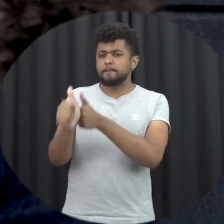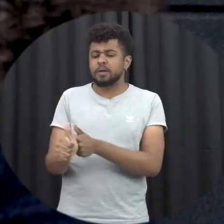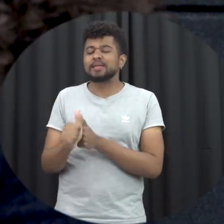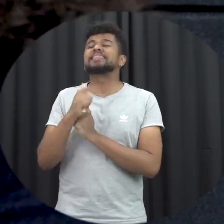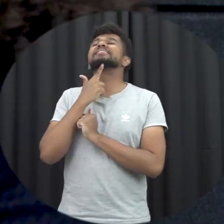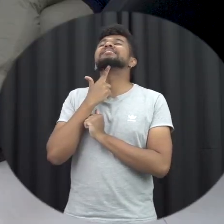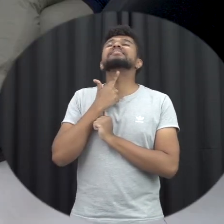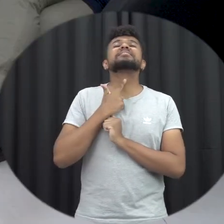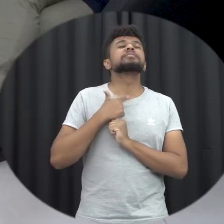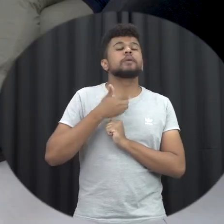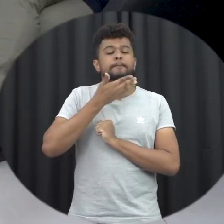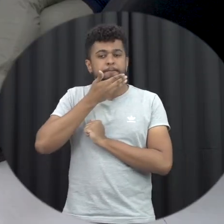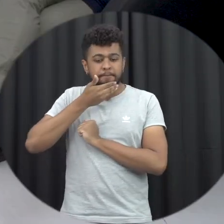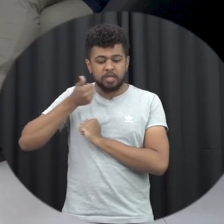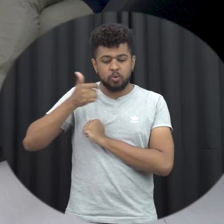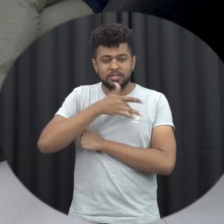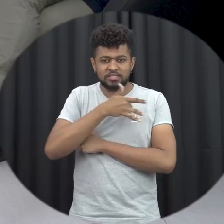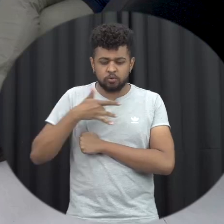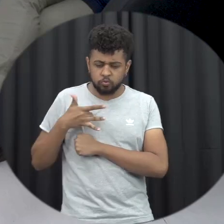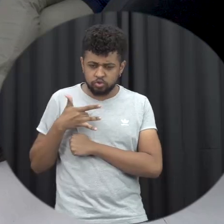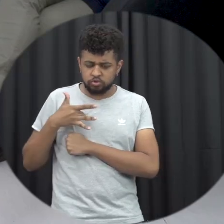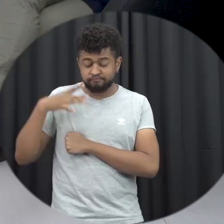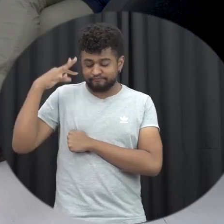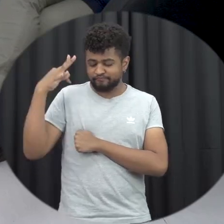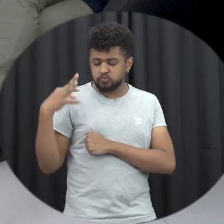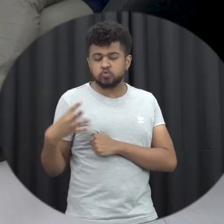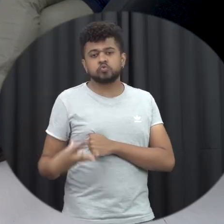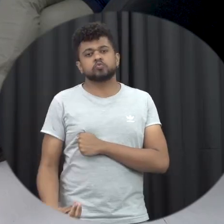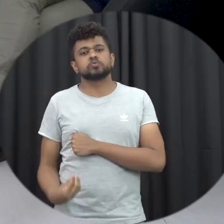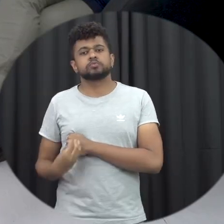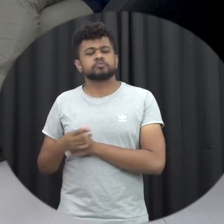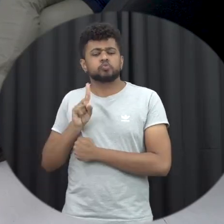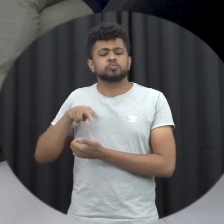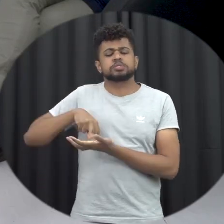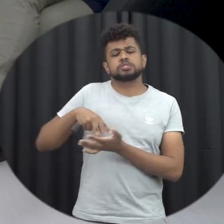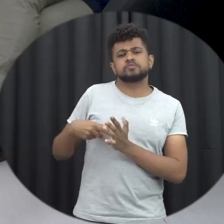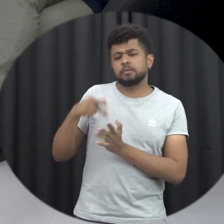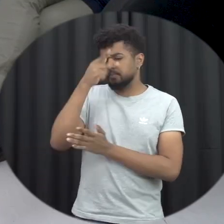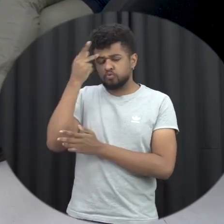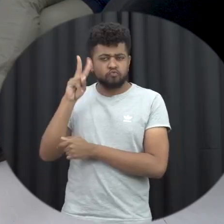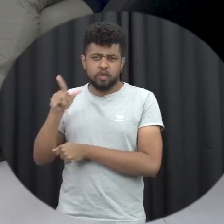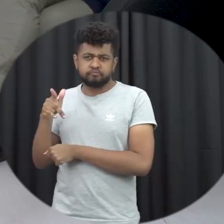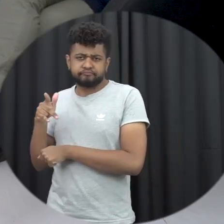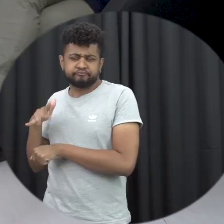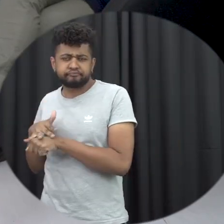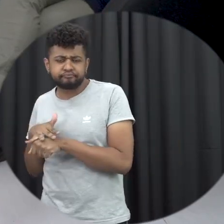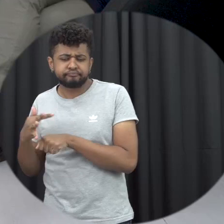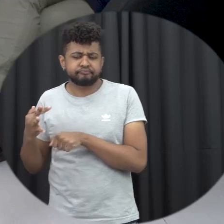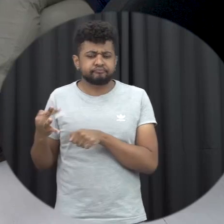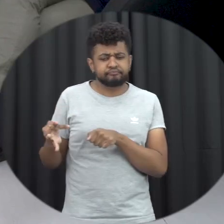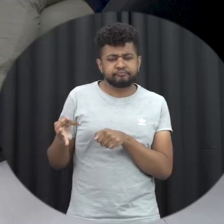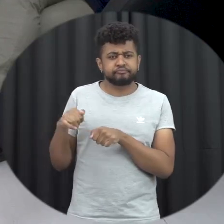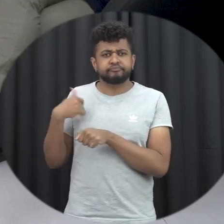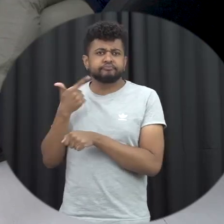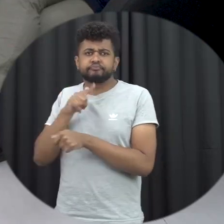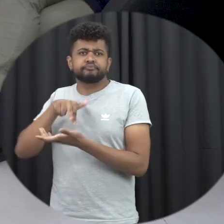acompanha um desejo de melhorar a saúde como um todo. Então, não significa que a pessoa não vai doer, não significa que a gente não